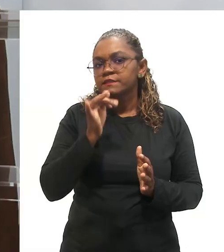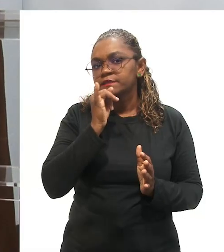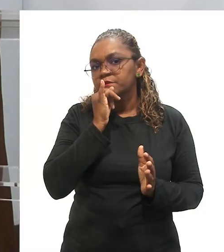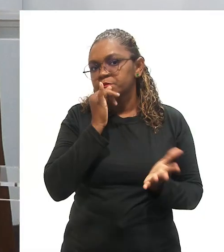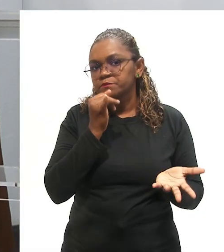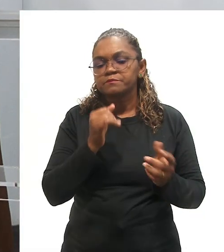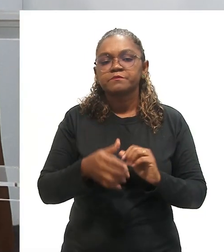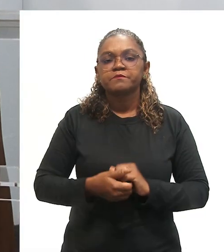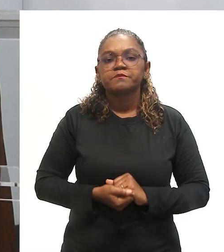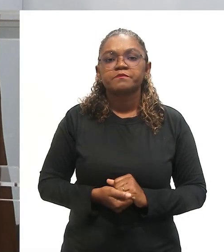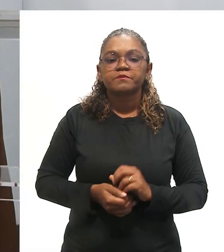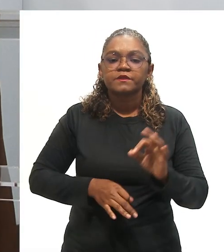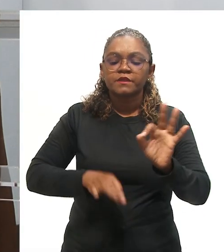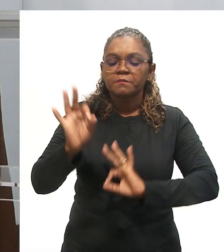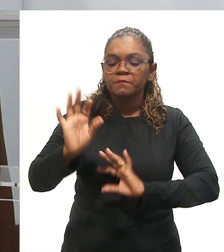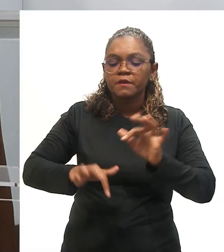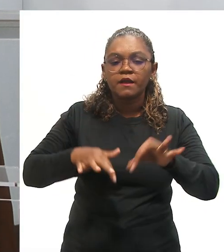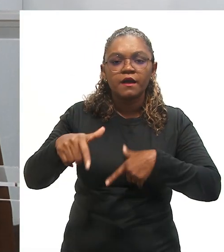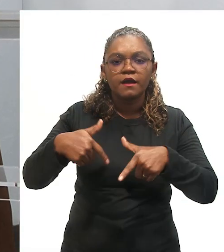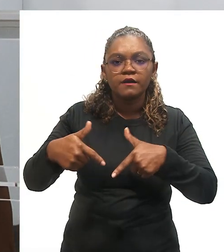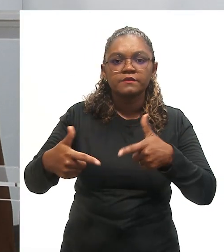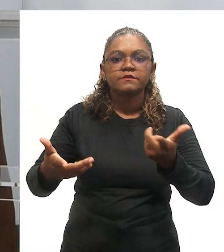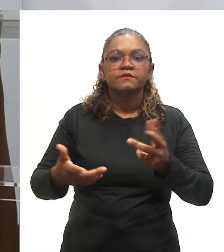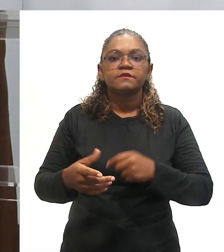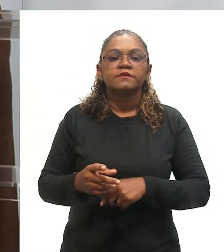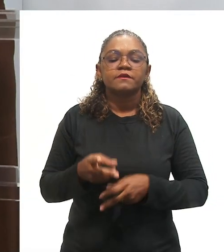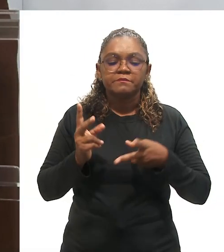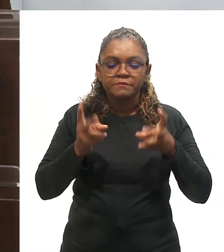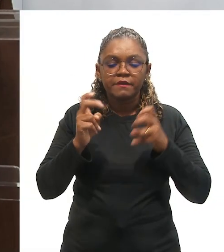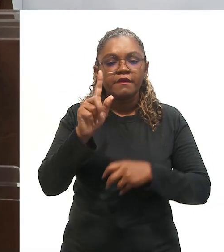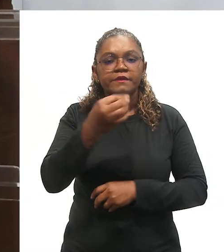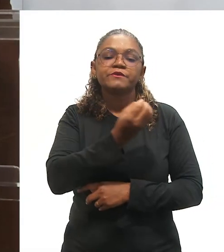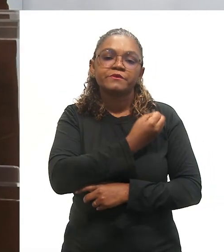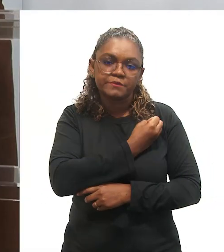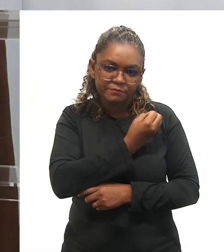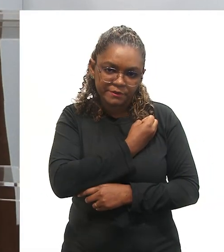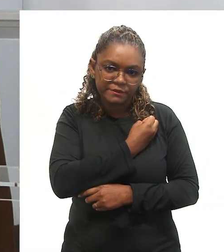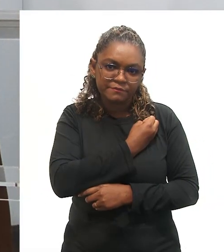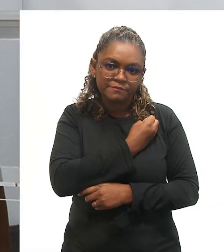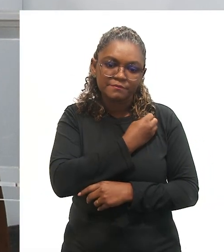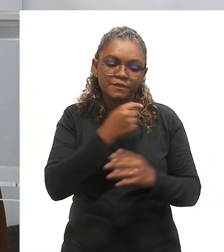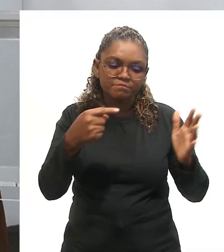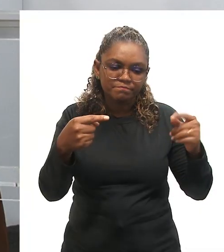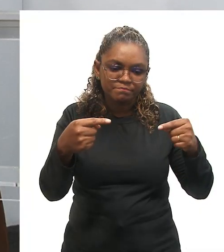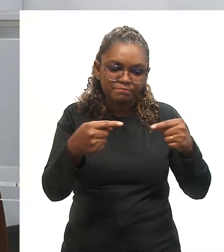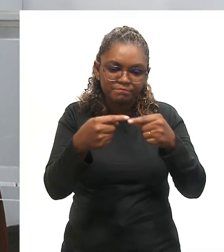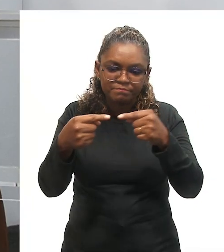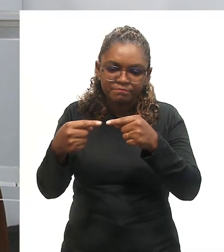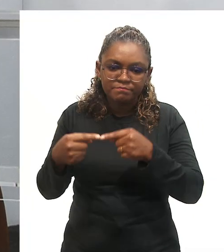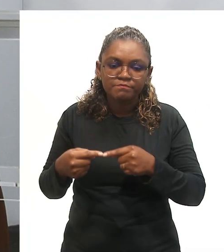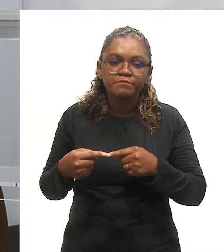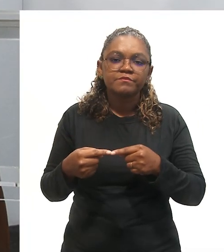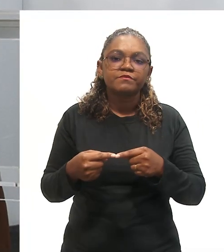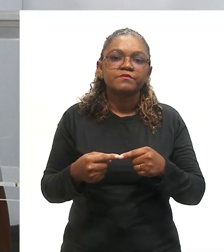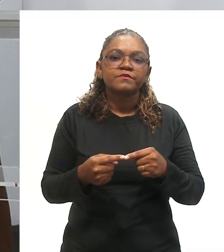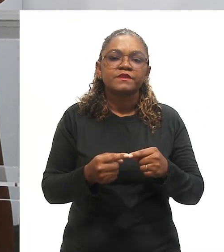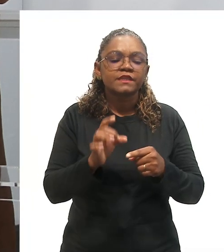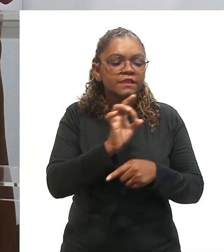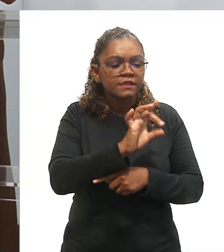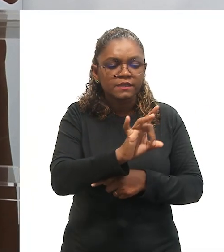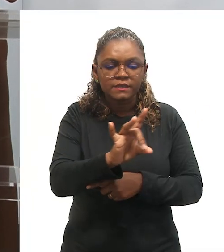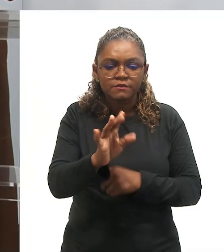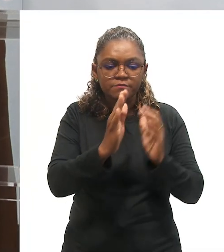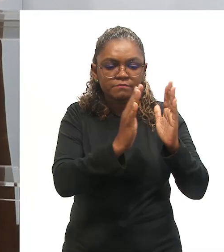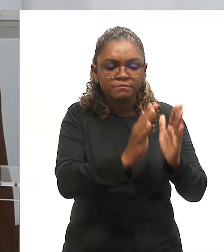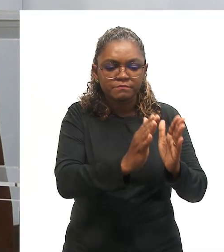O plano de trabalho, ele é identificado através de numerações, aquelas numerações, cada sequência tem